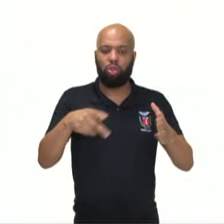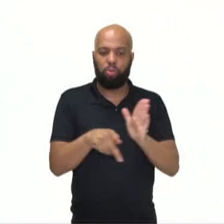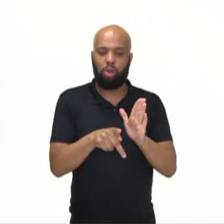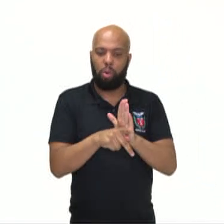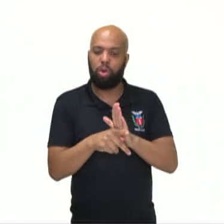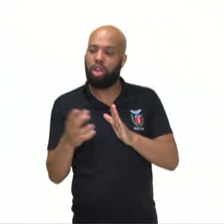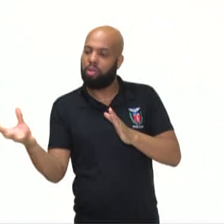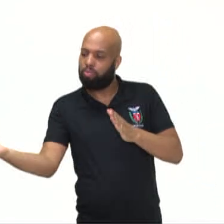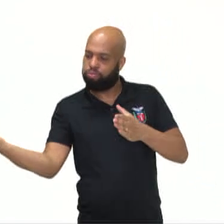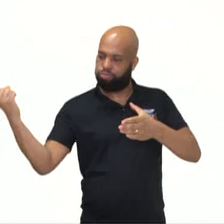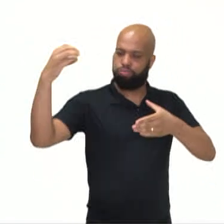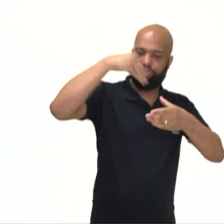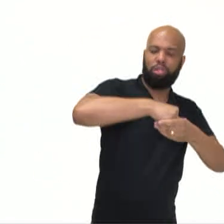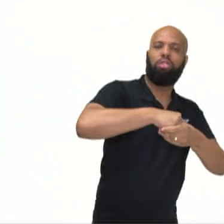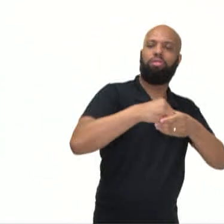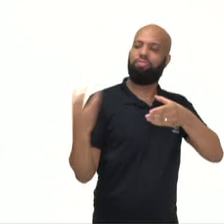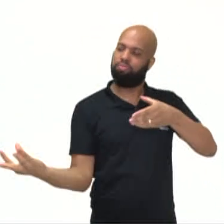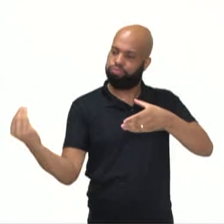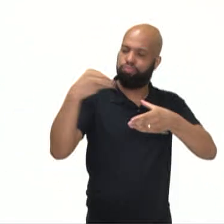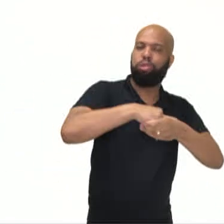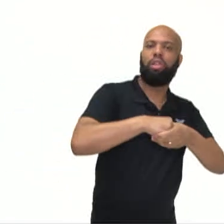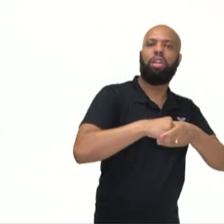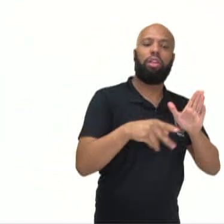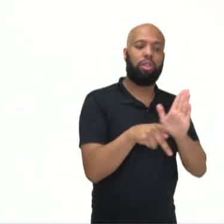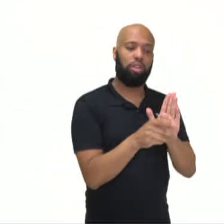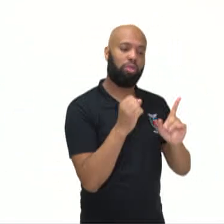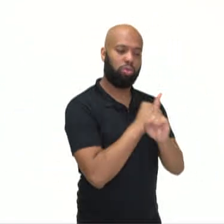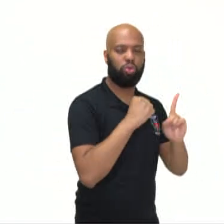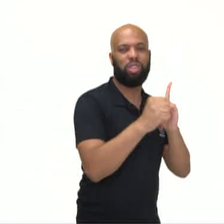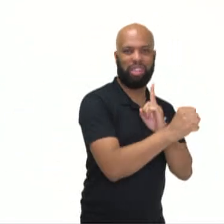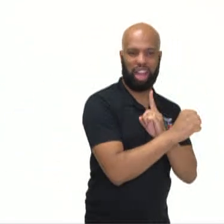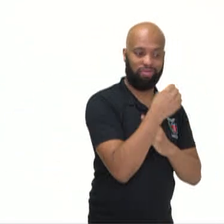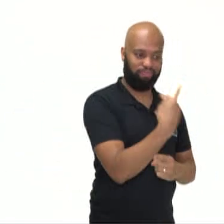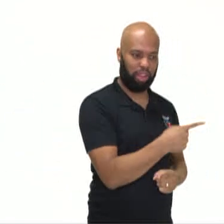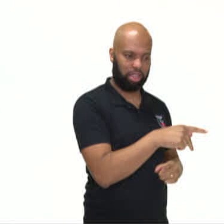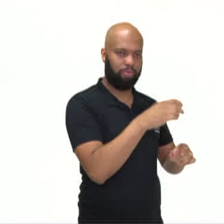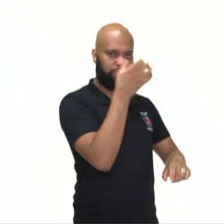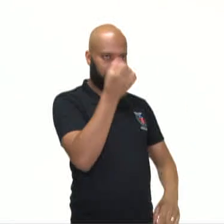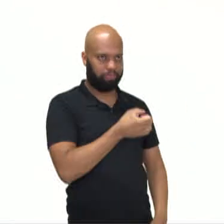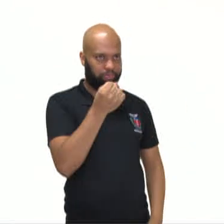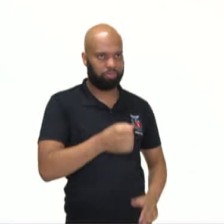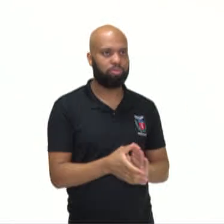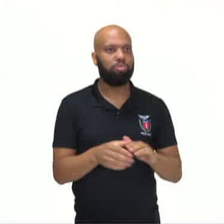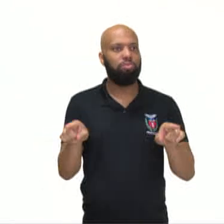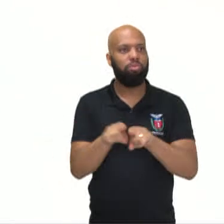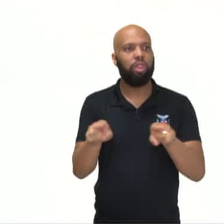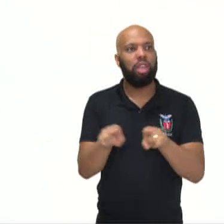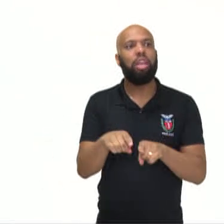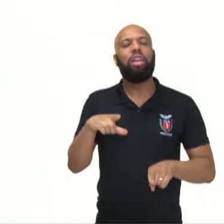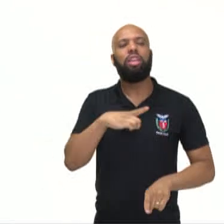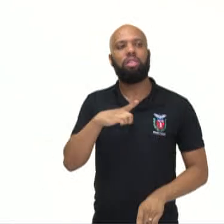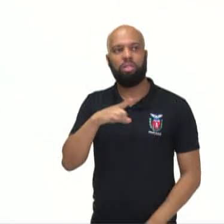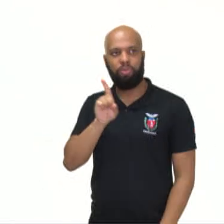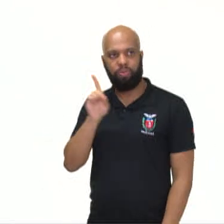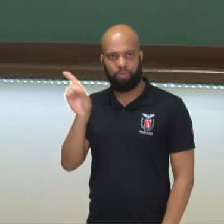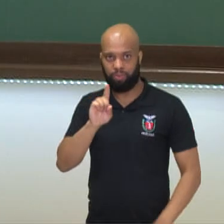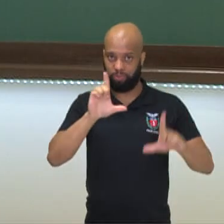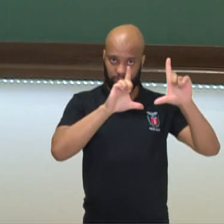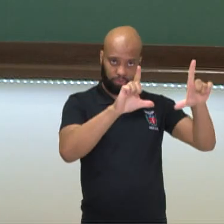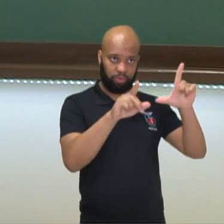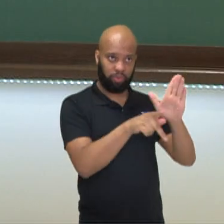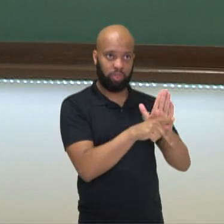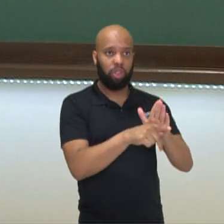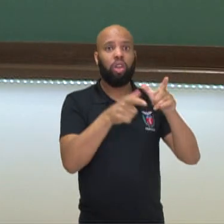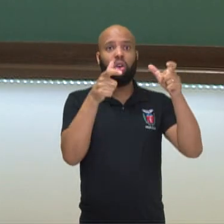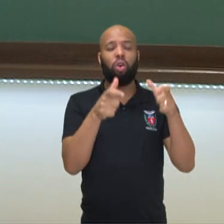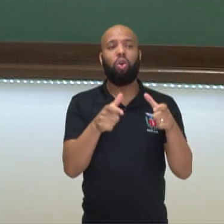cartaz da ópera O Guarani, encenada pela primeira vez em Milão, na Itália, em 1870. Ela é do brasileiro Carlos Gomes,